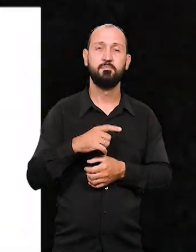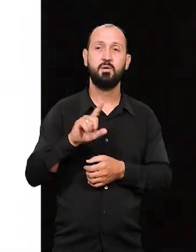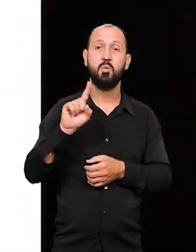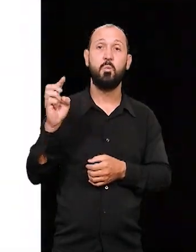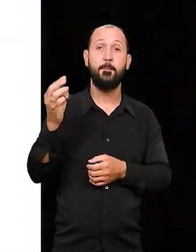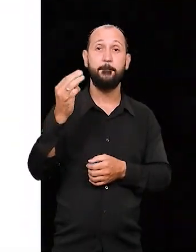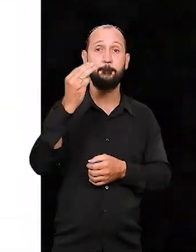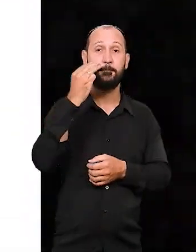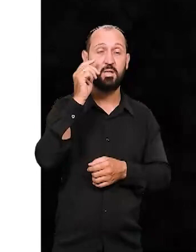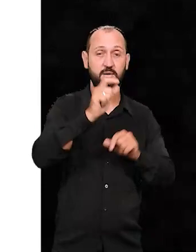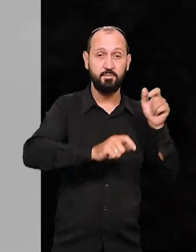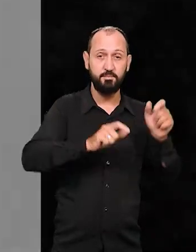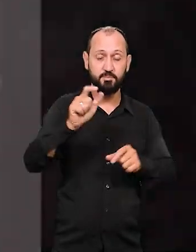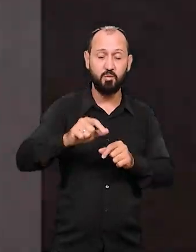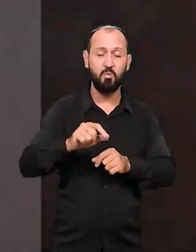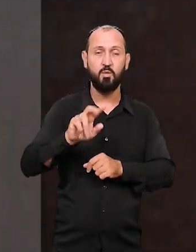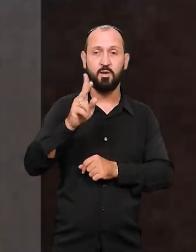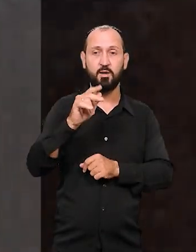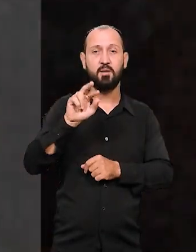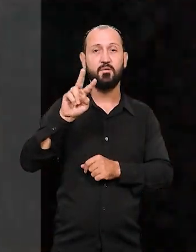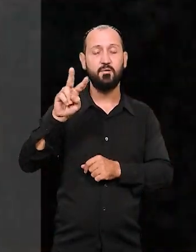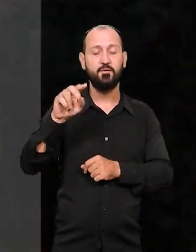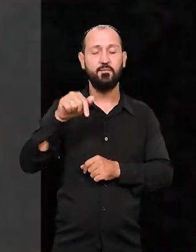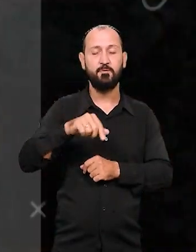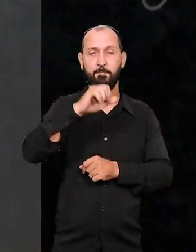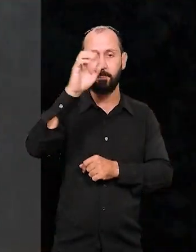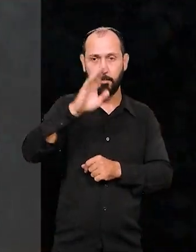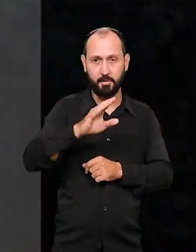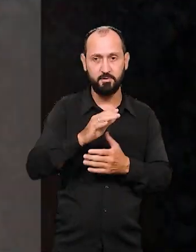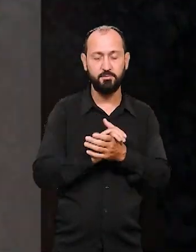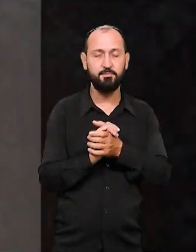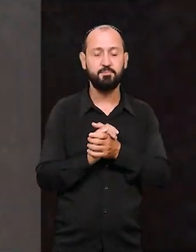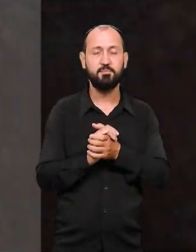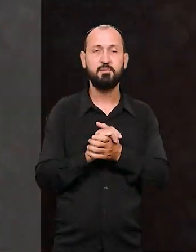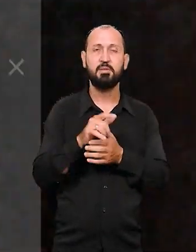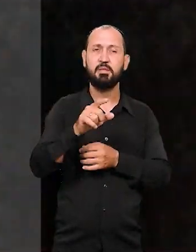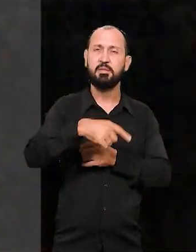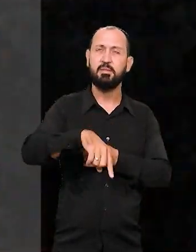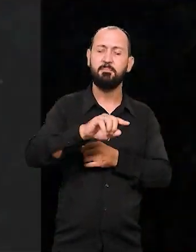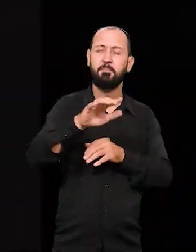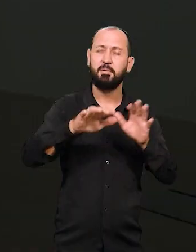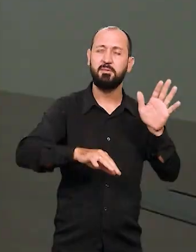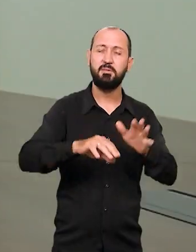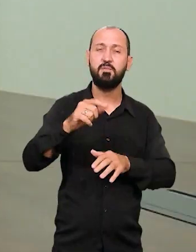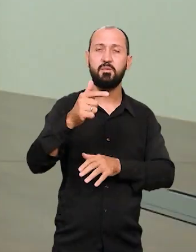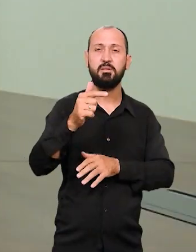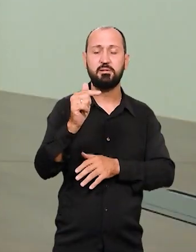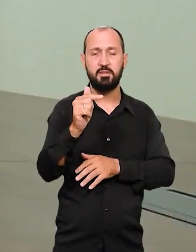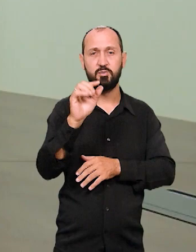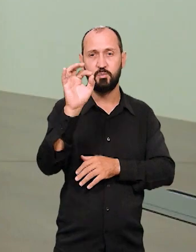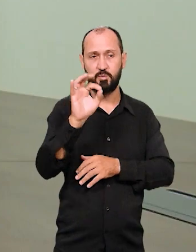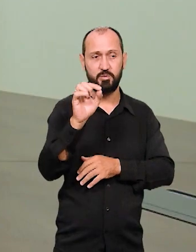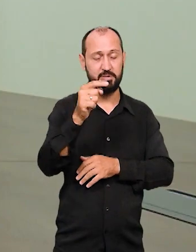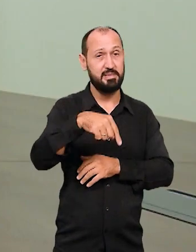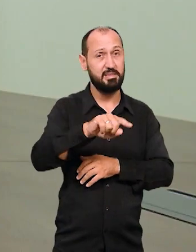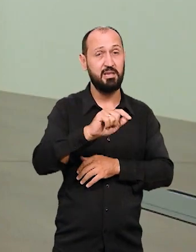Quase 1 milhão de pessoas vivem com HIV hoje no Brasil. Dessas, cerca